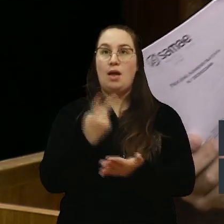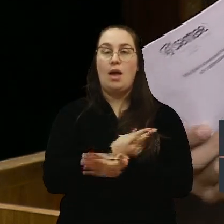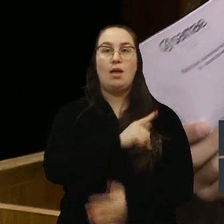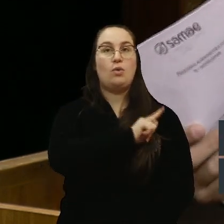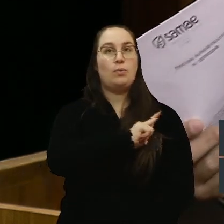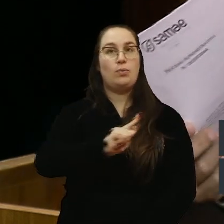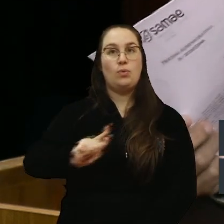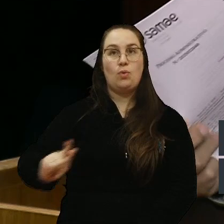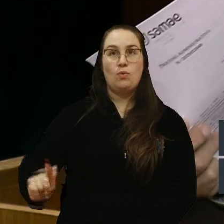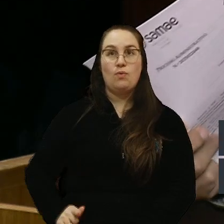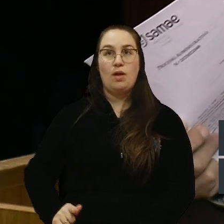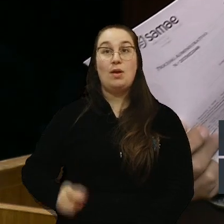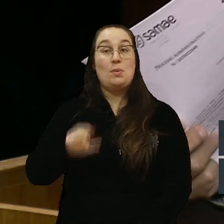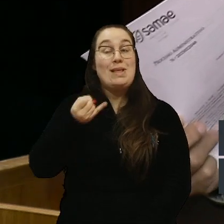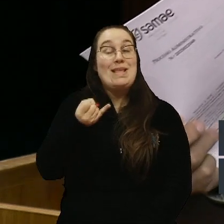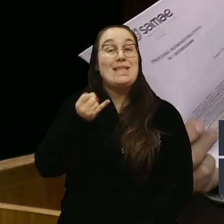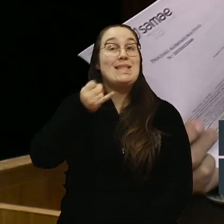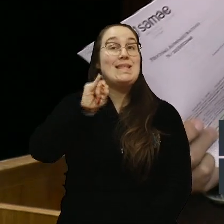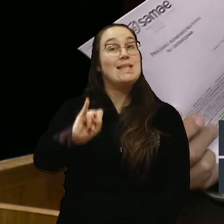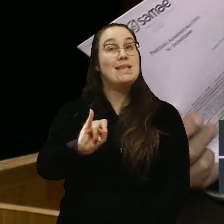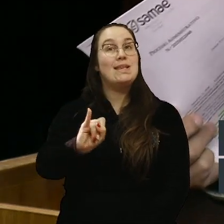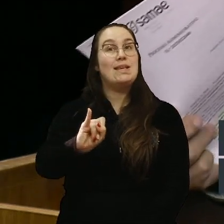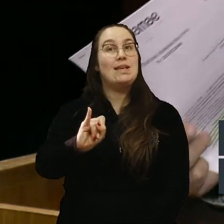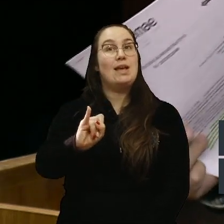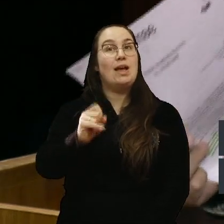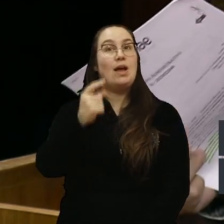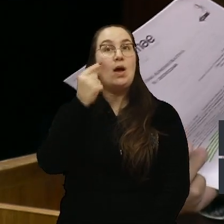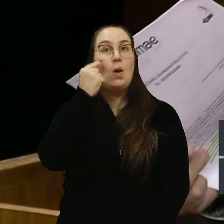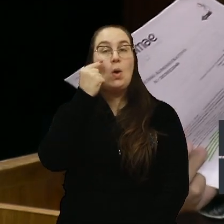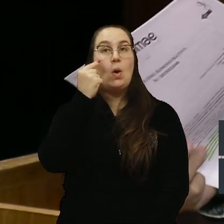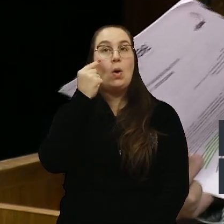governo, em que se não fosse o